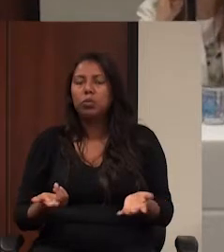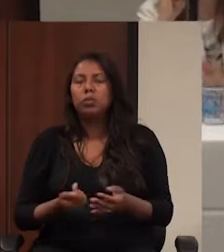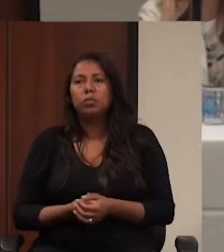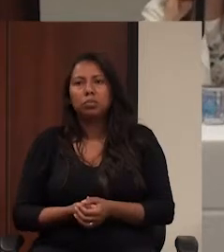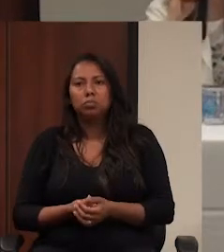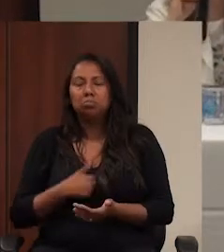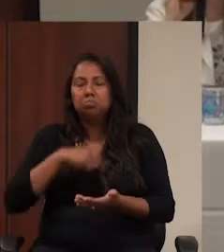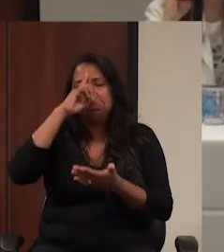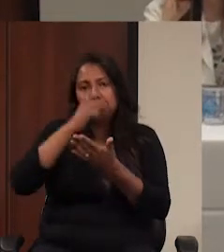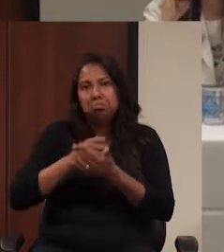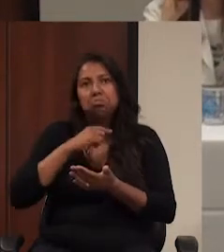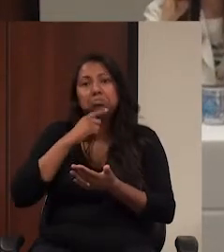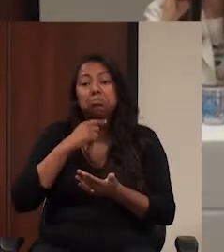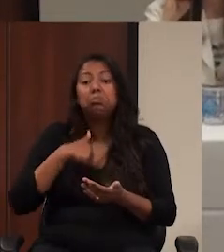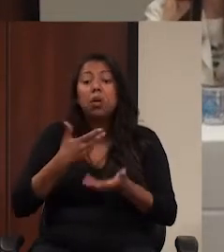tomar suas decisões de vida.